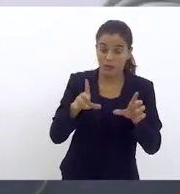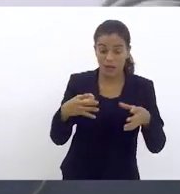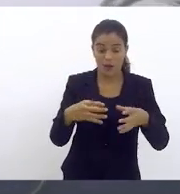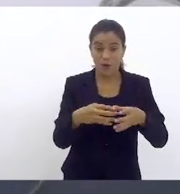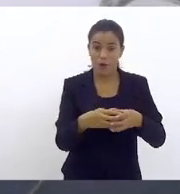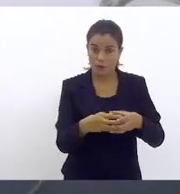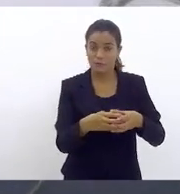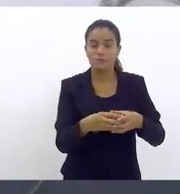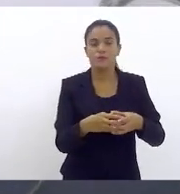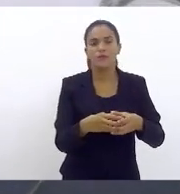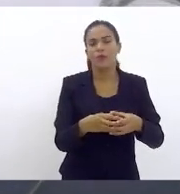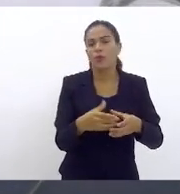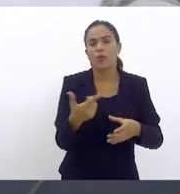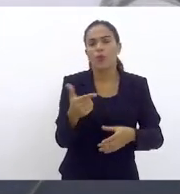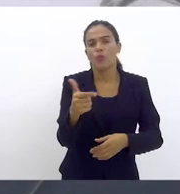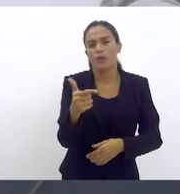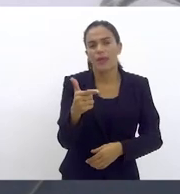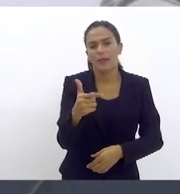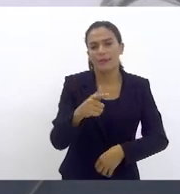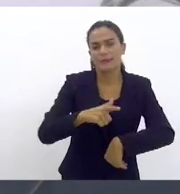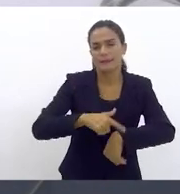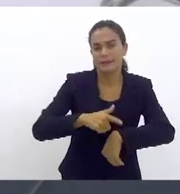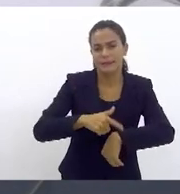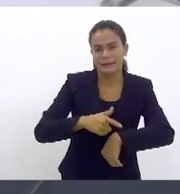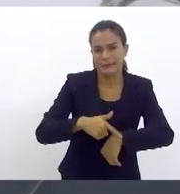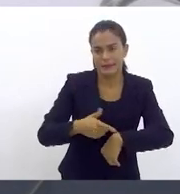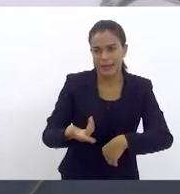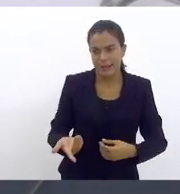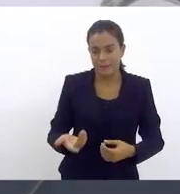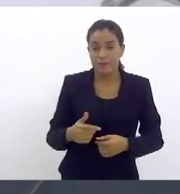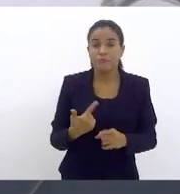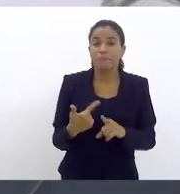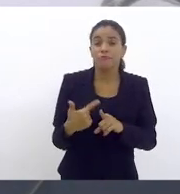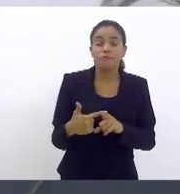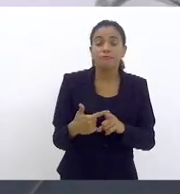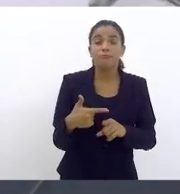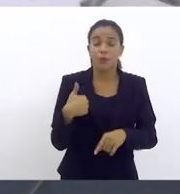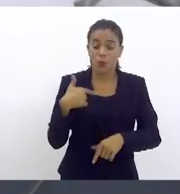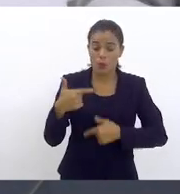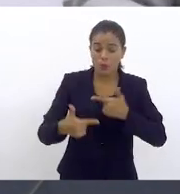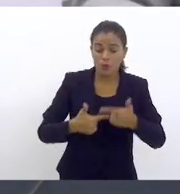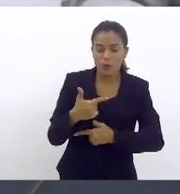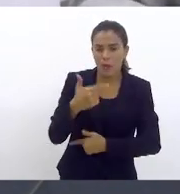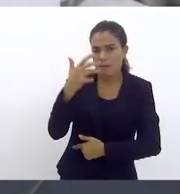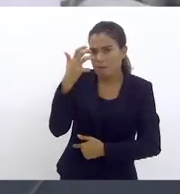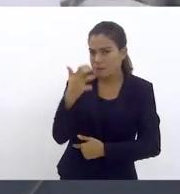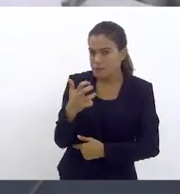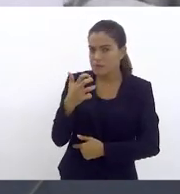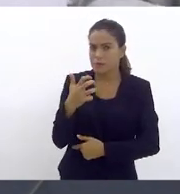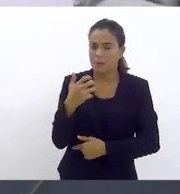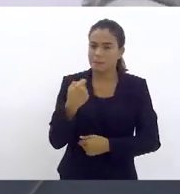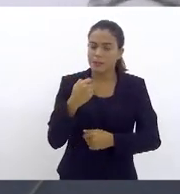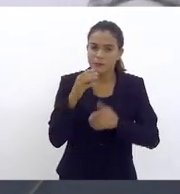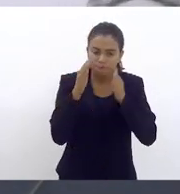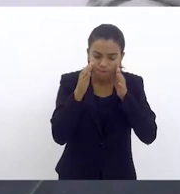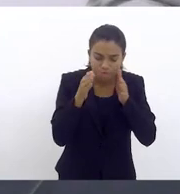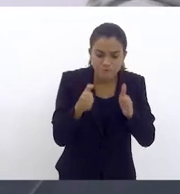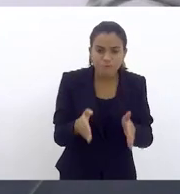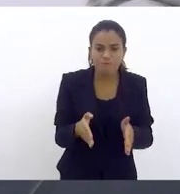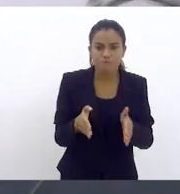pouco teria espaço para isso porque aqui o trabalho é sério aqui a gente precisa desenvolver